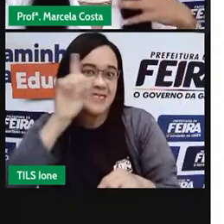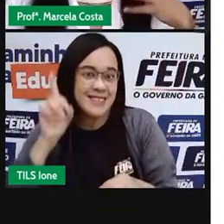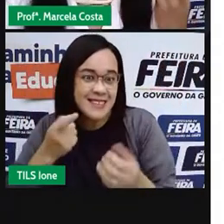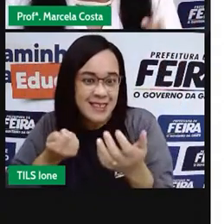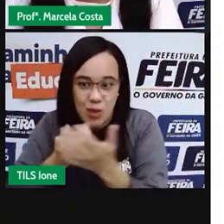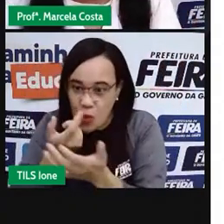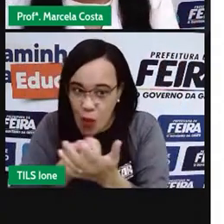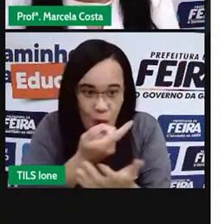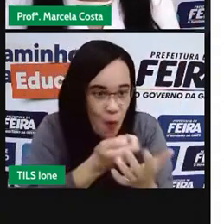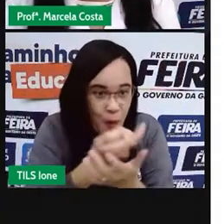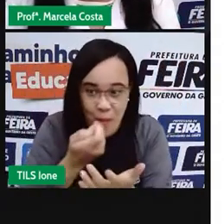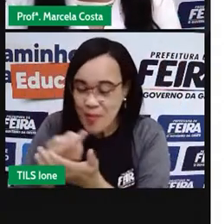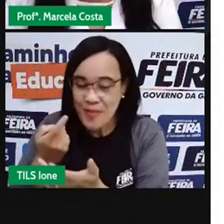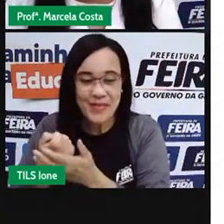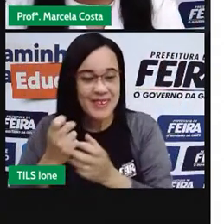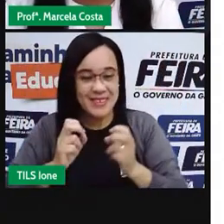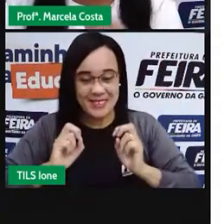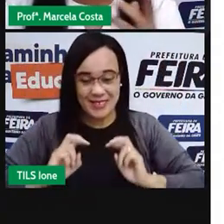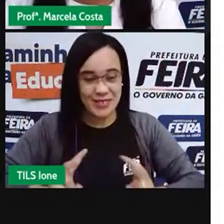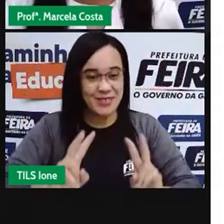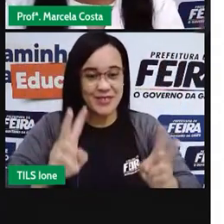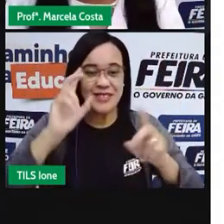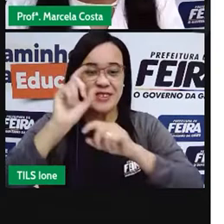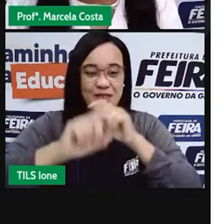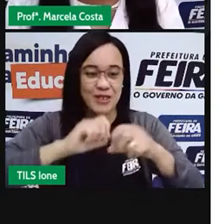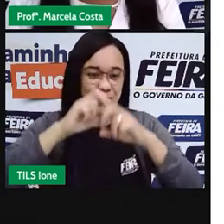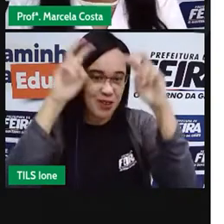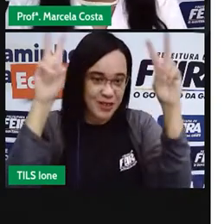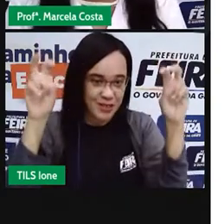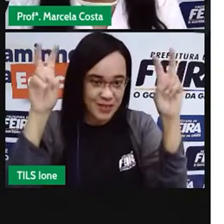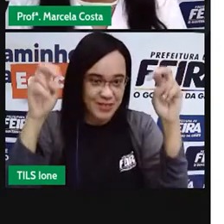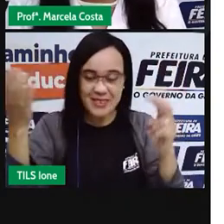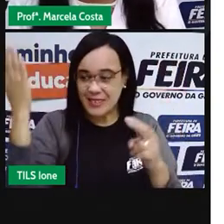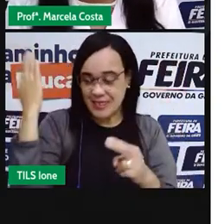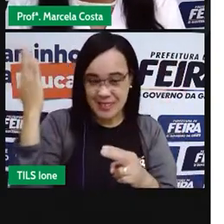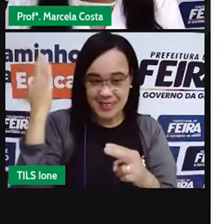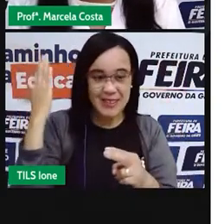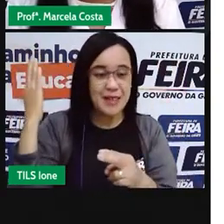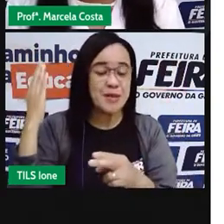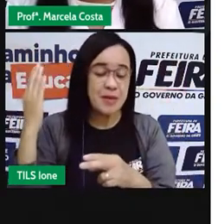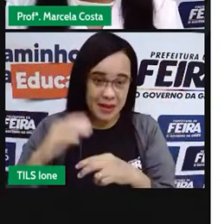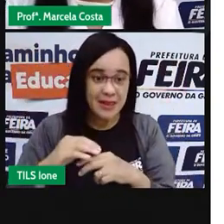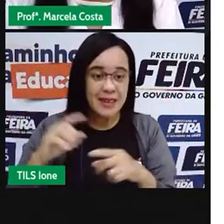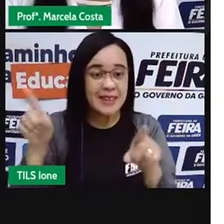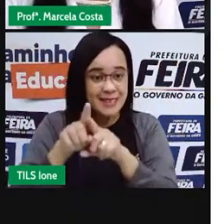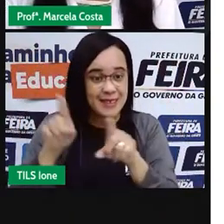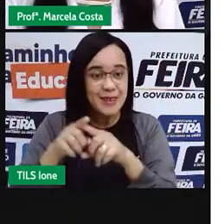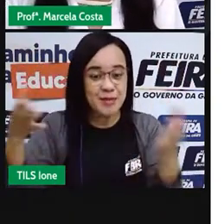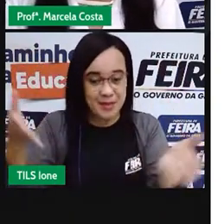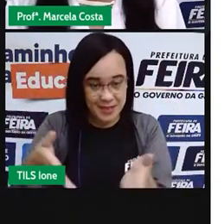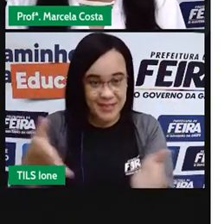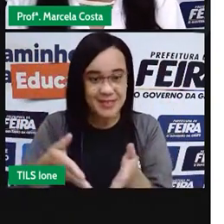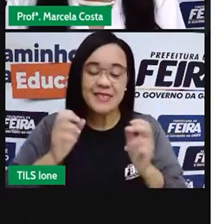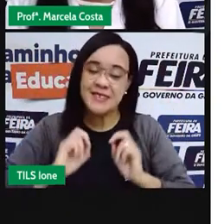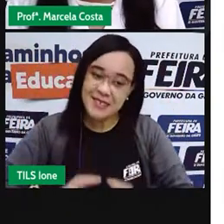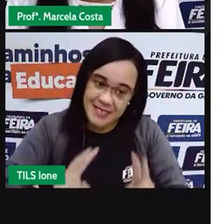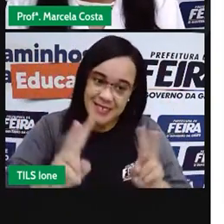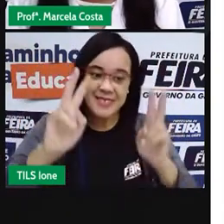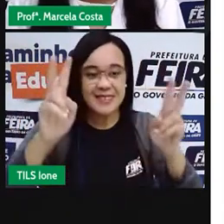A gente vai continuar abordando aquele assunto que a gente já vem discutindo nas aulas anteriores. Lembra? Falando